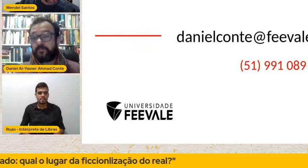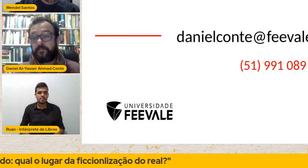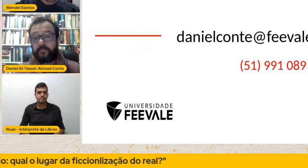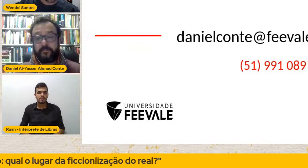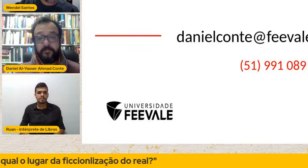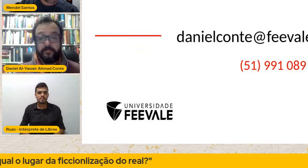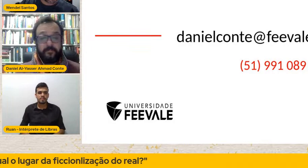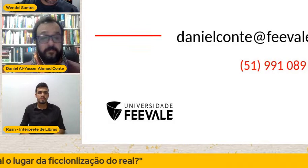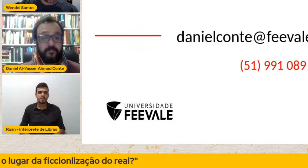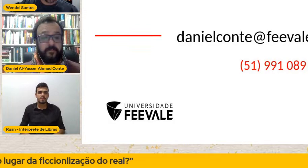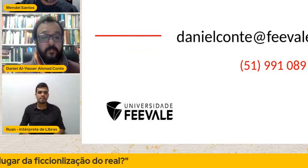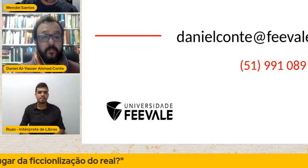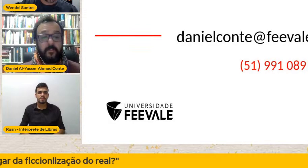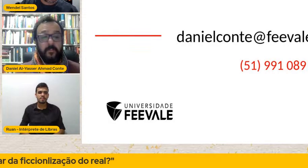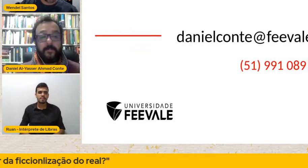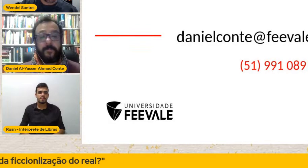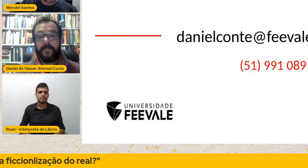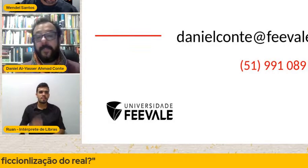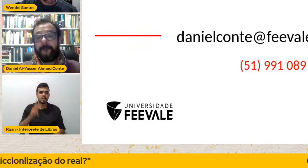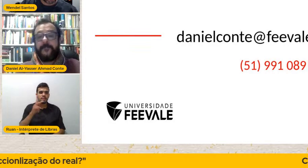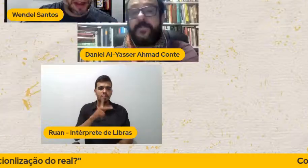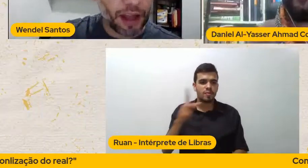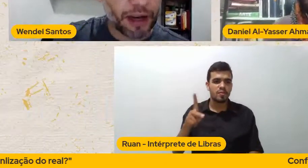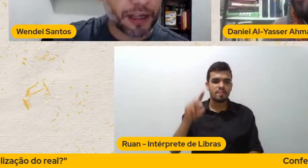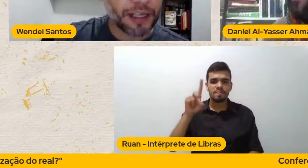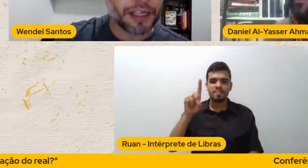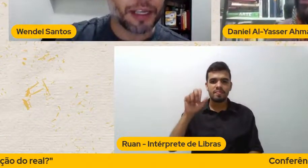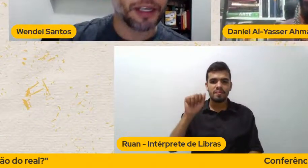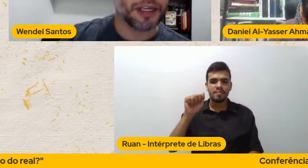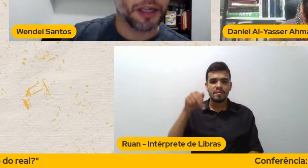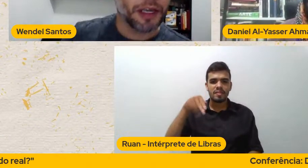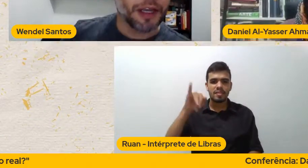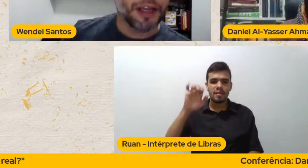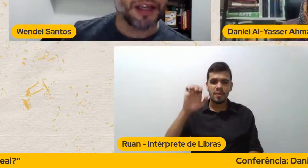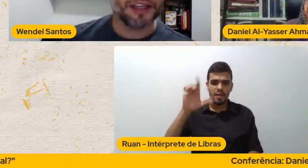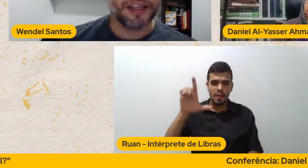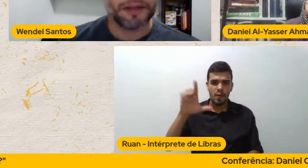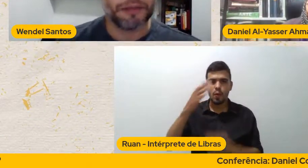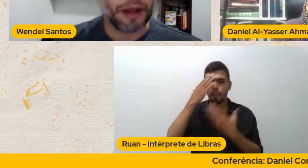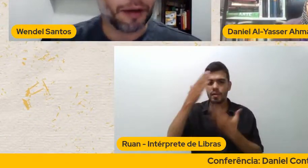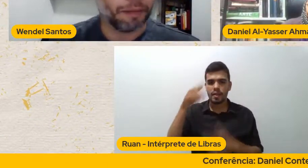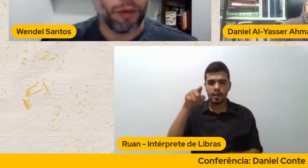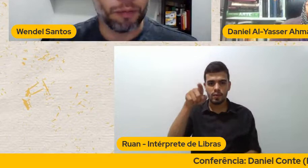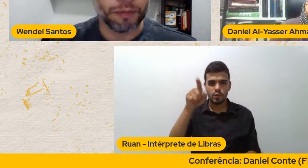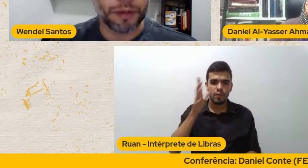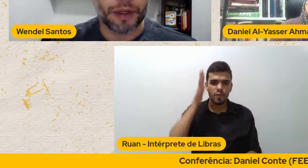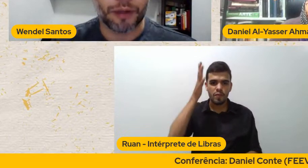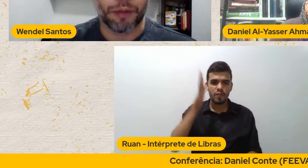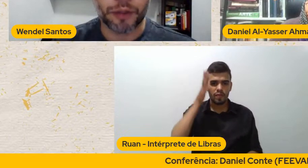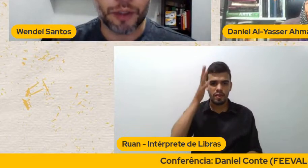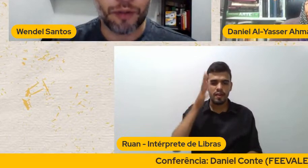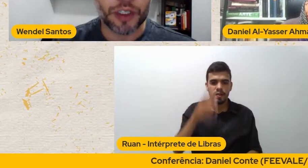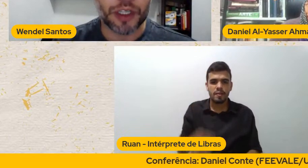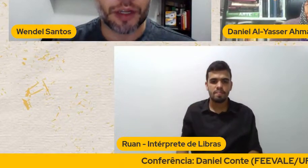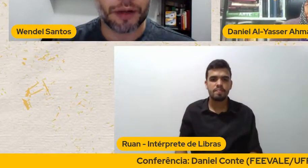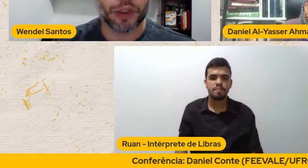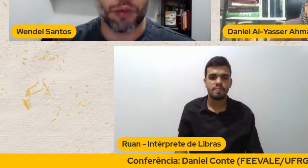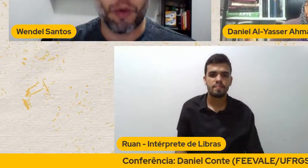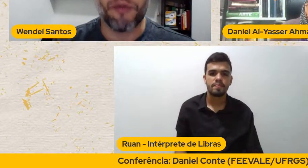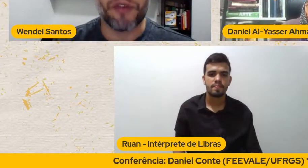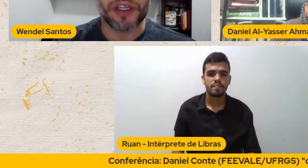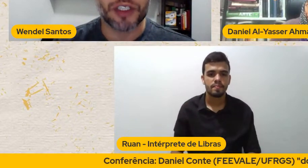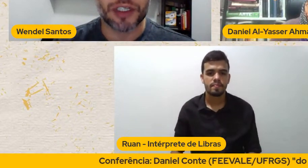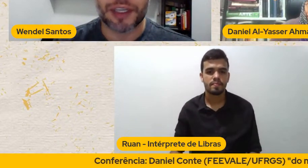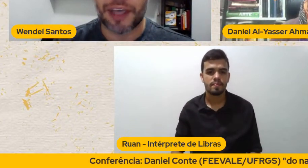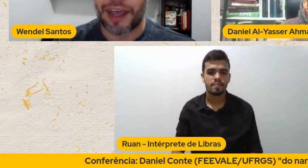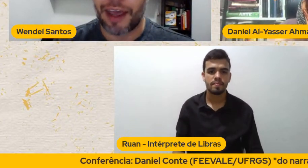Professor Daniel Muito obrigado Pela sua fala Que Bom Do ponto de vista De